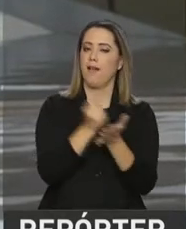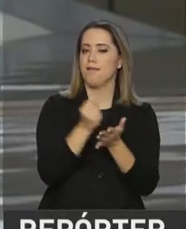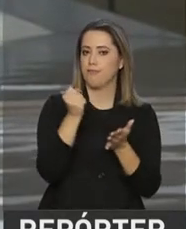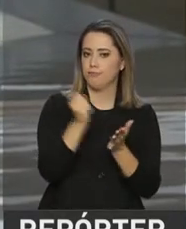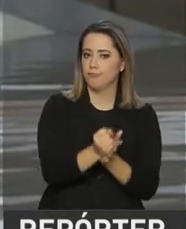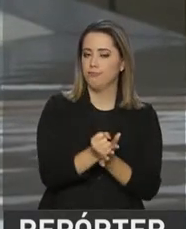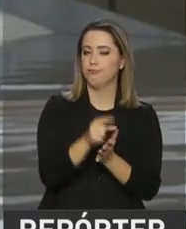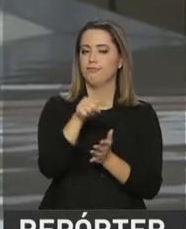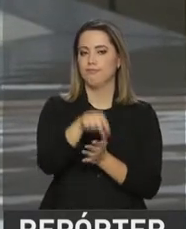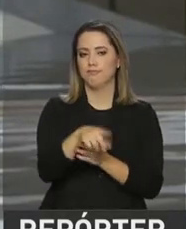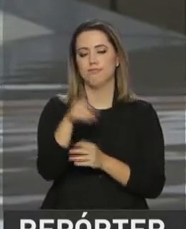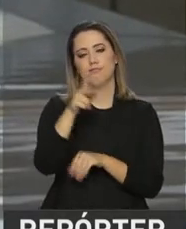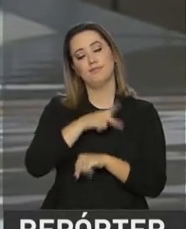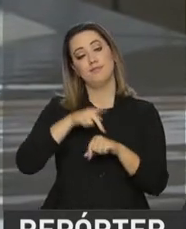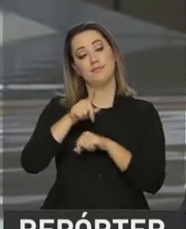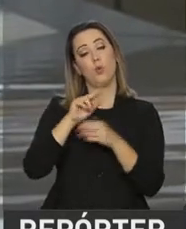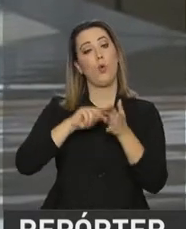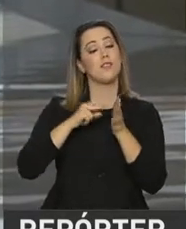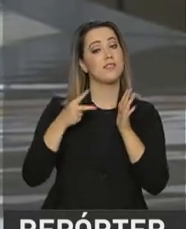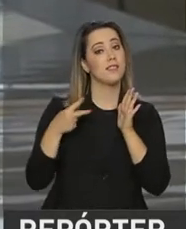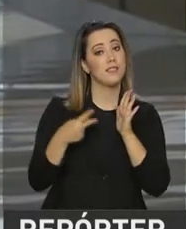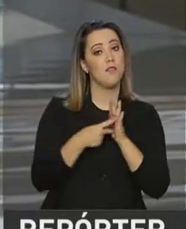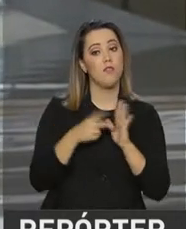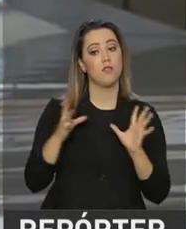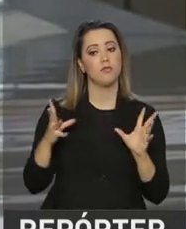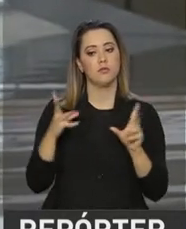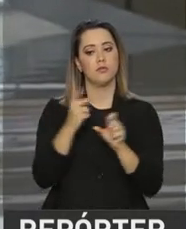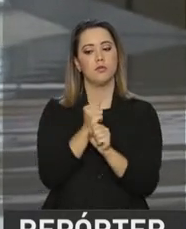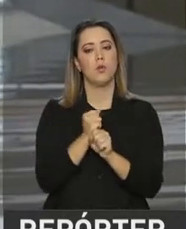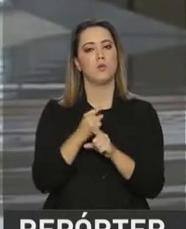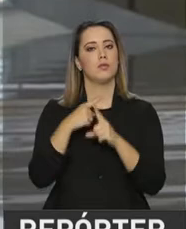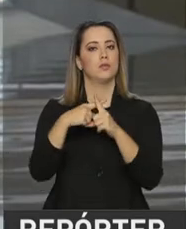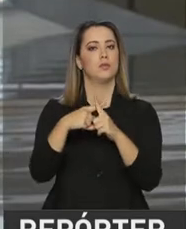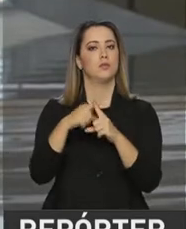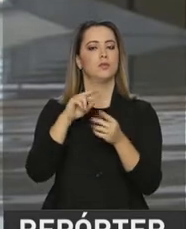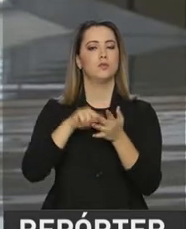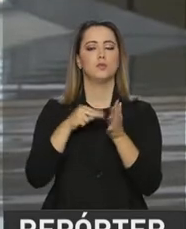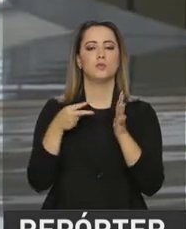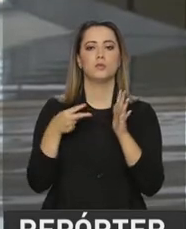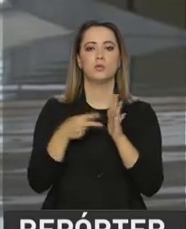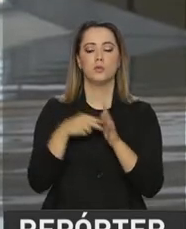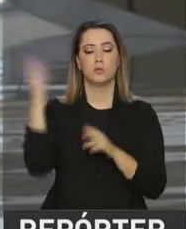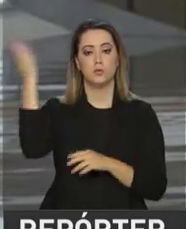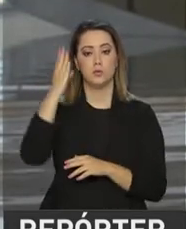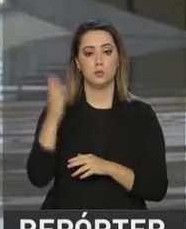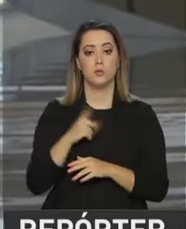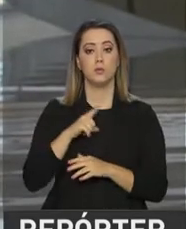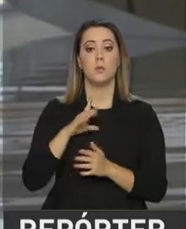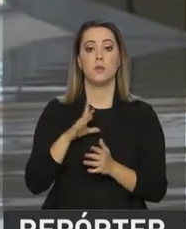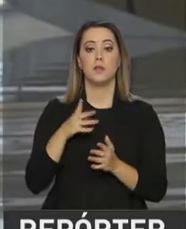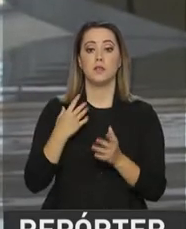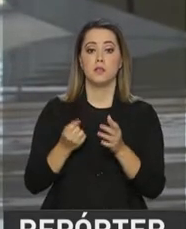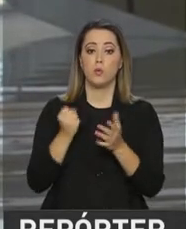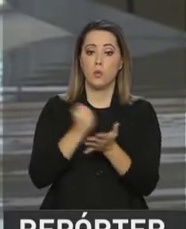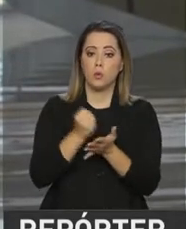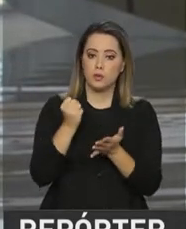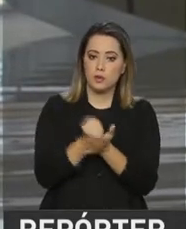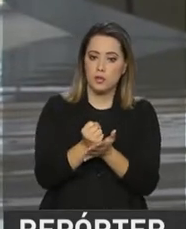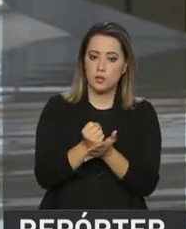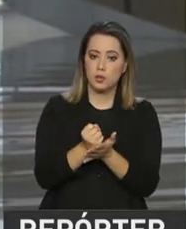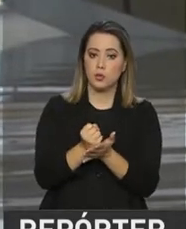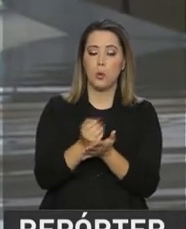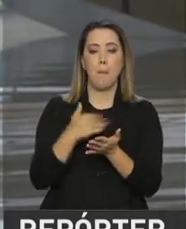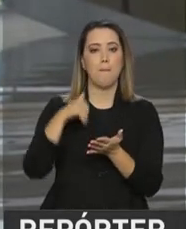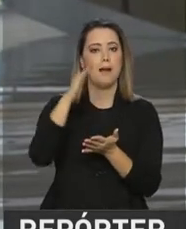mês de julho no país isso significa que o saldo foi positivo ou seja o brasil admitiu mais do que